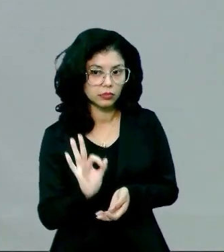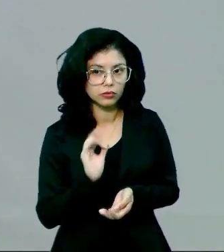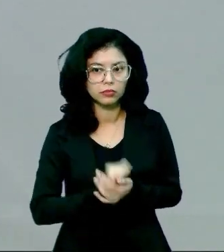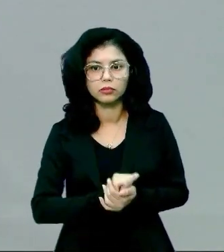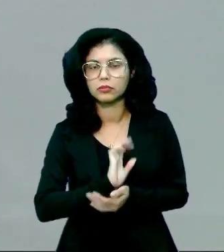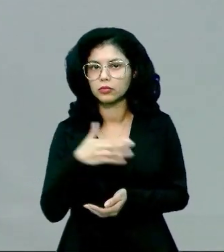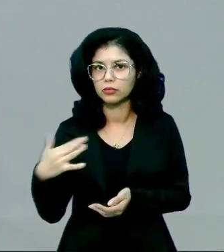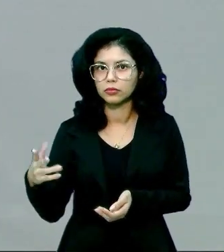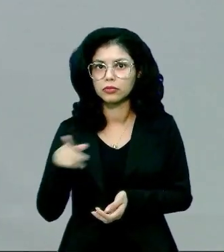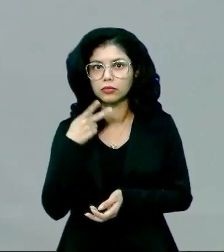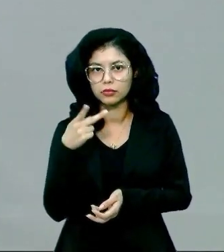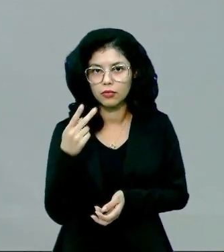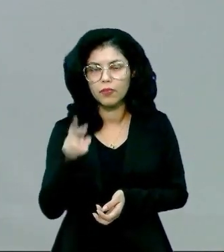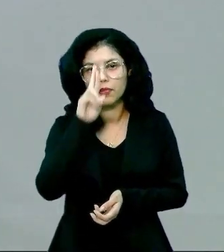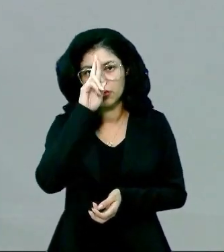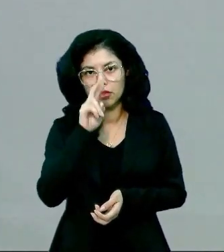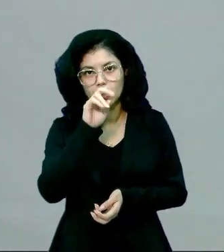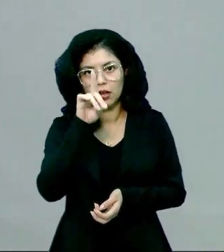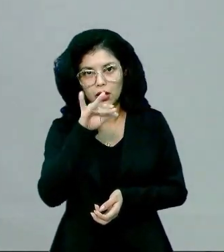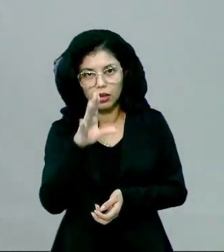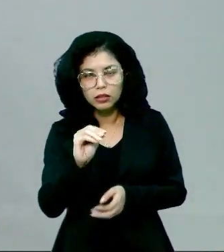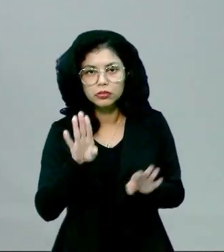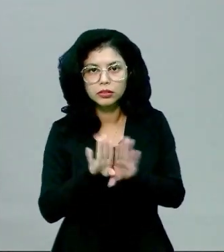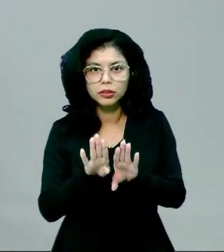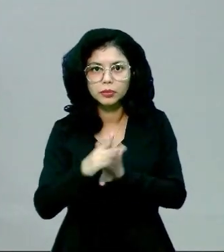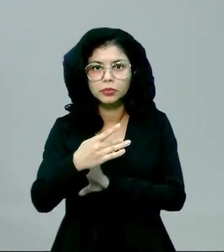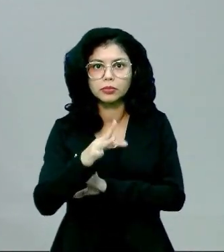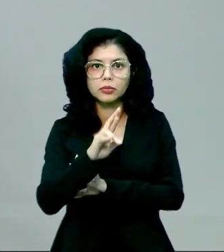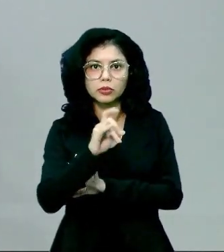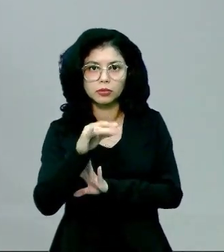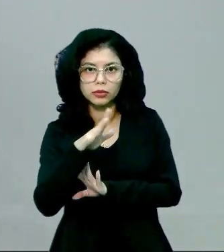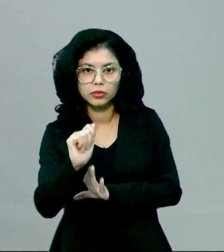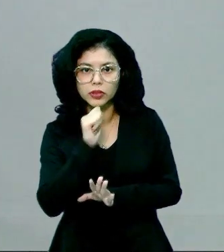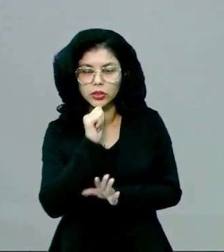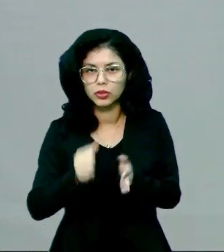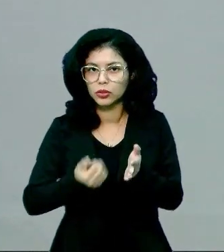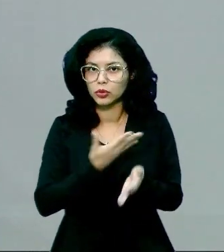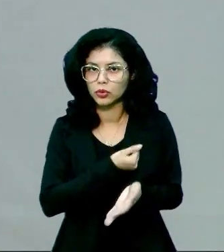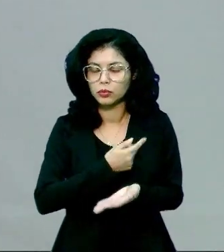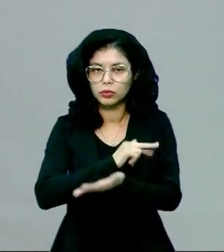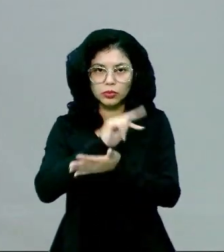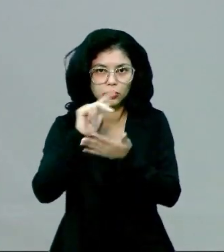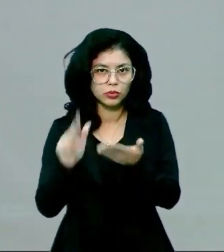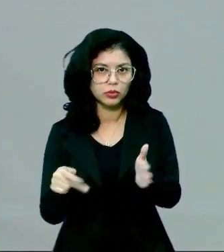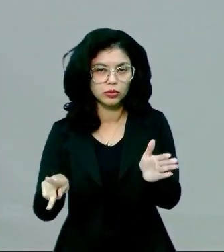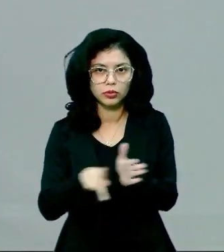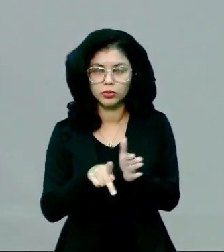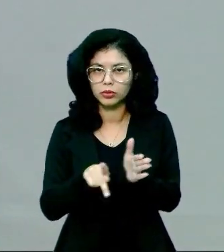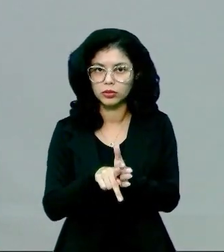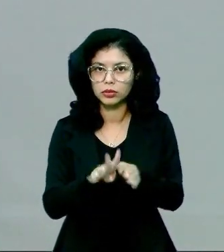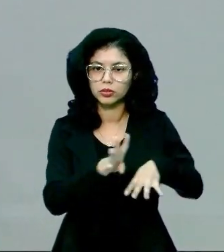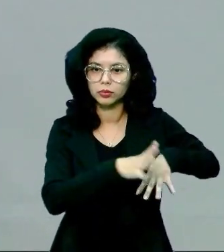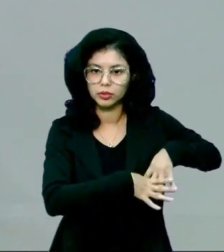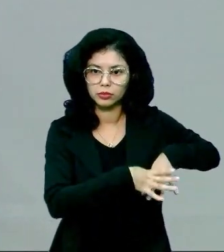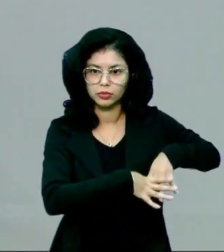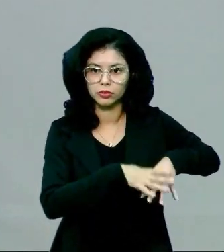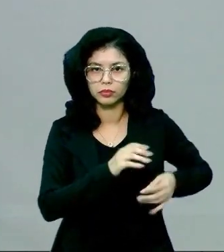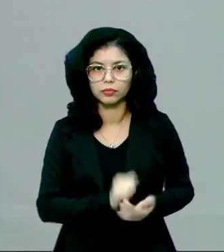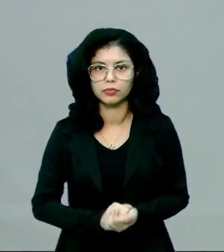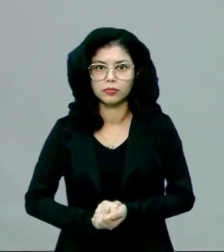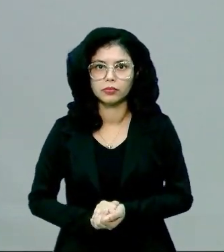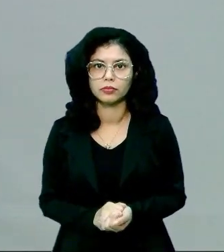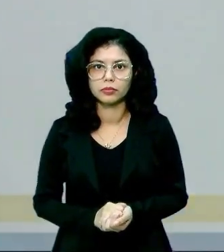Quando a gente fala em razões e proporções, a gente pode trabalhar inúmeros conteúdos dentro da matemática,